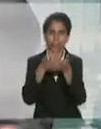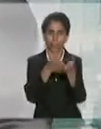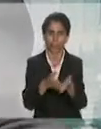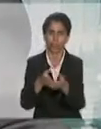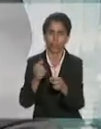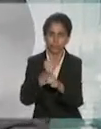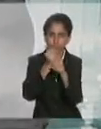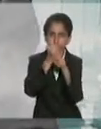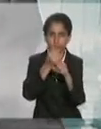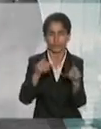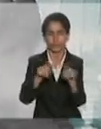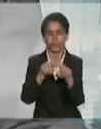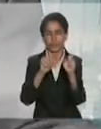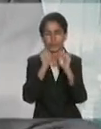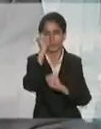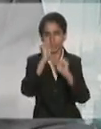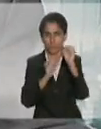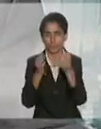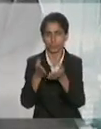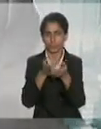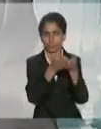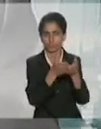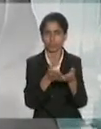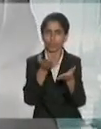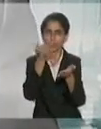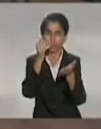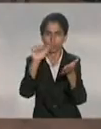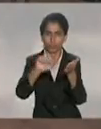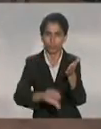abaixo. Como é que ficamos?